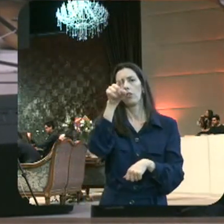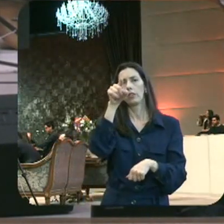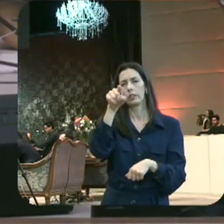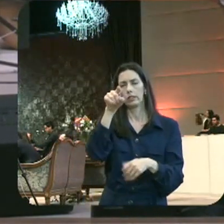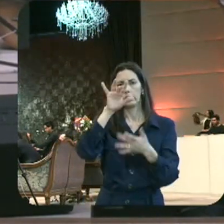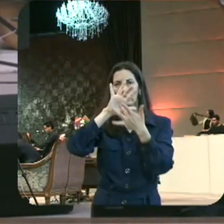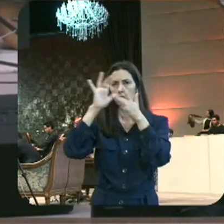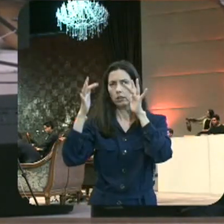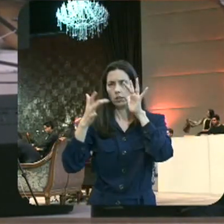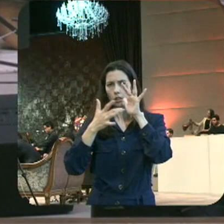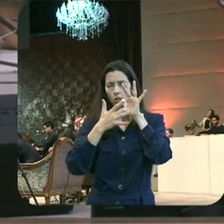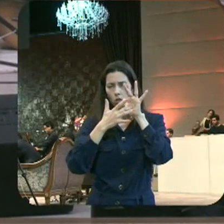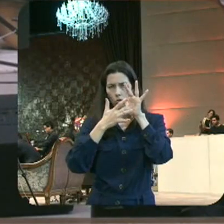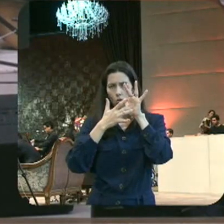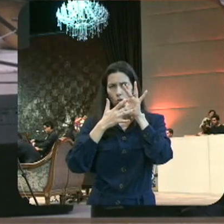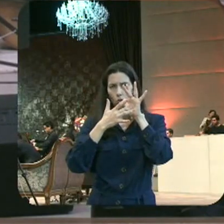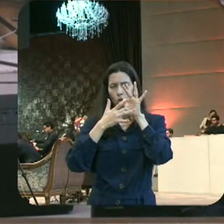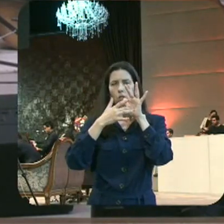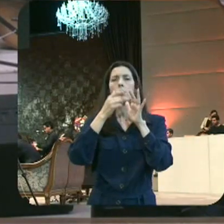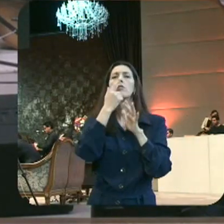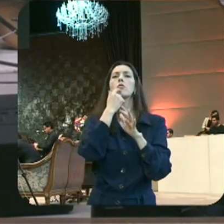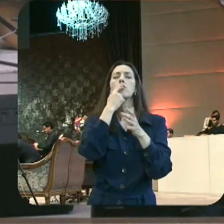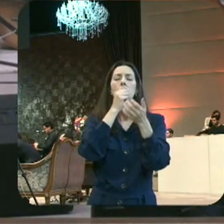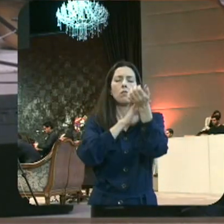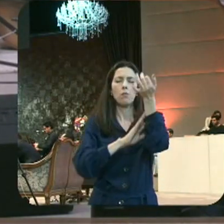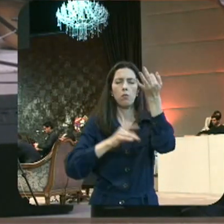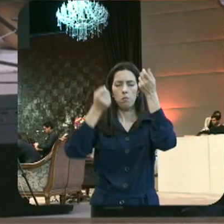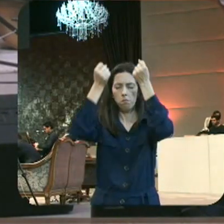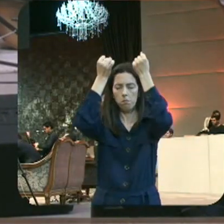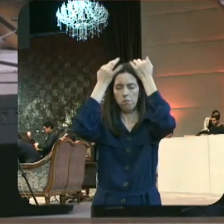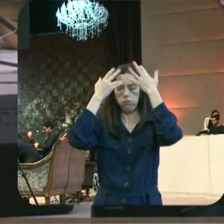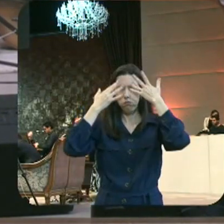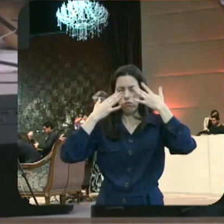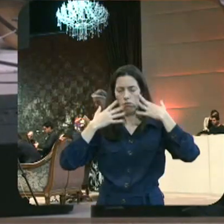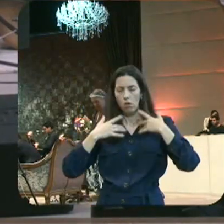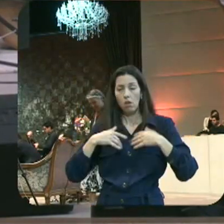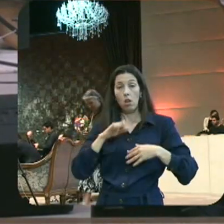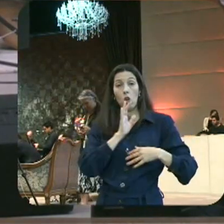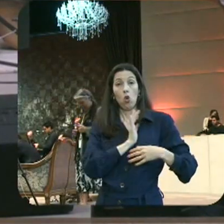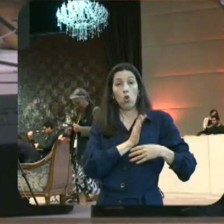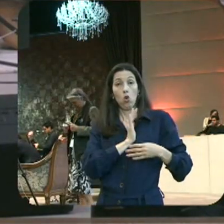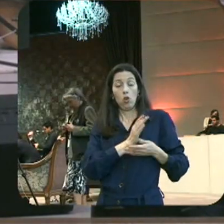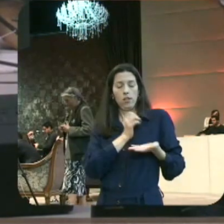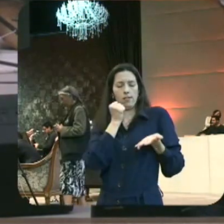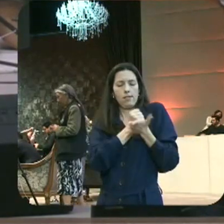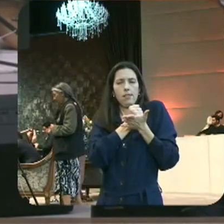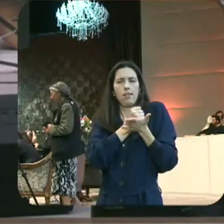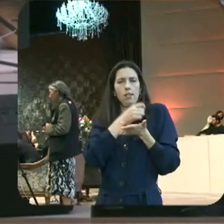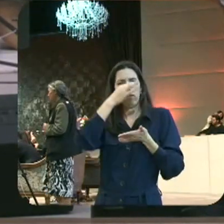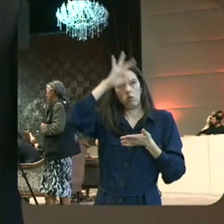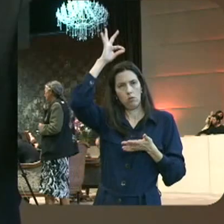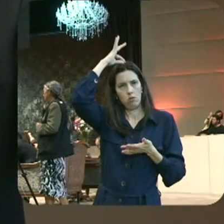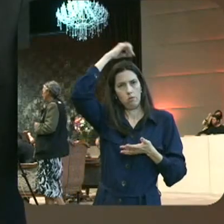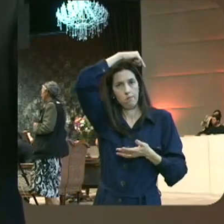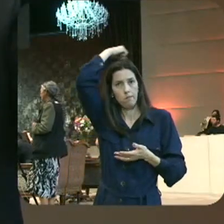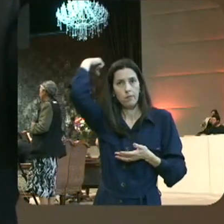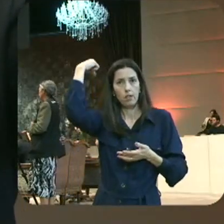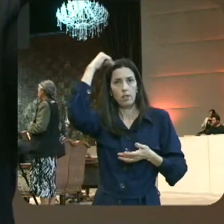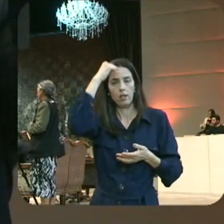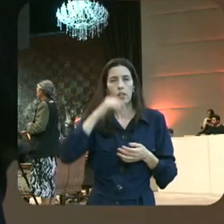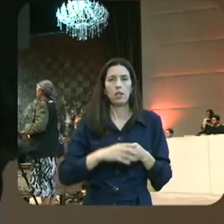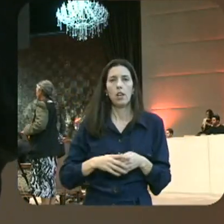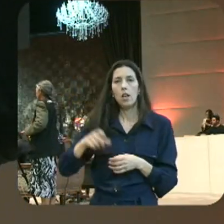do Cordeiro e selado pelo Espírito Santo, a Bíblia promete que Satanás não